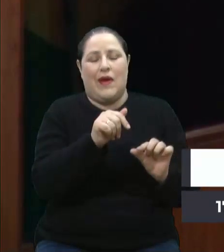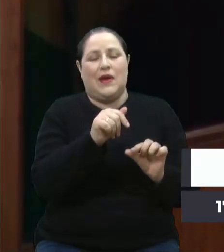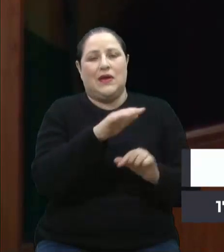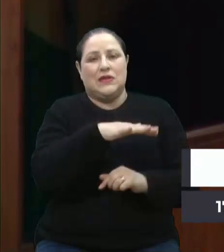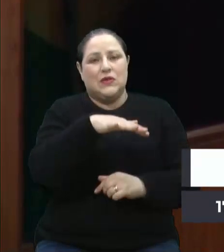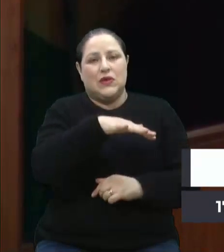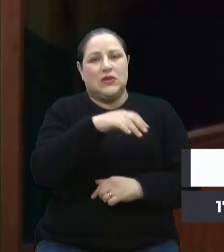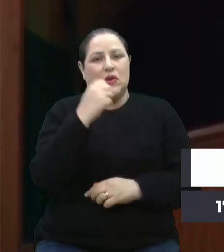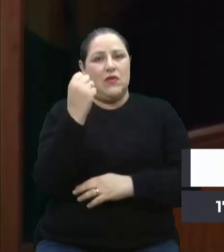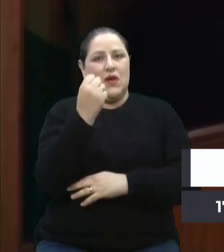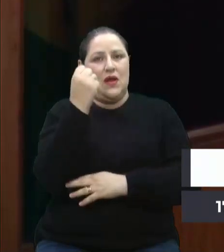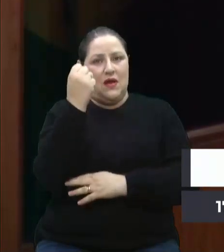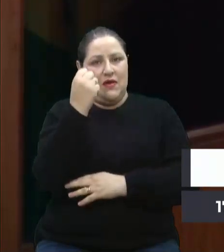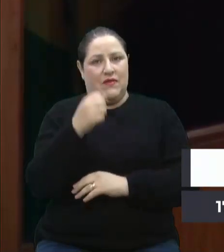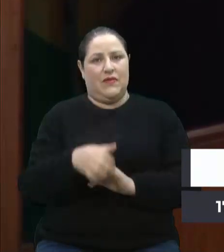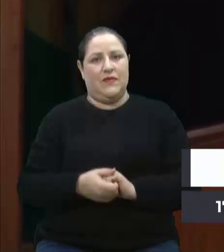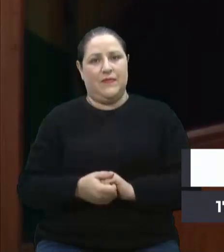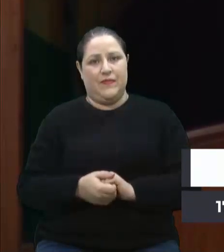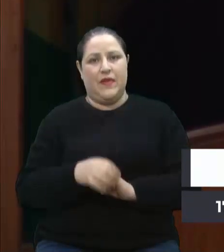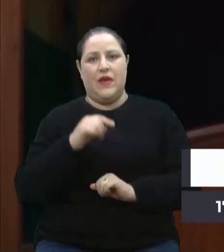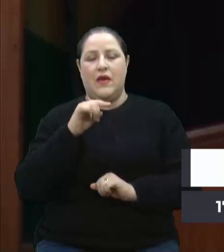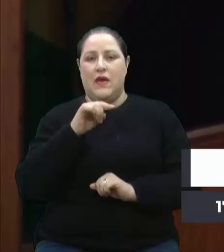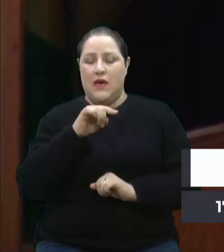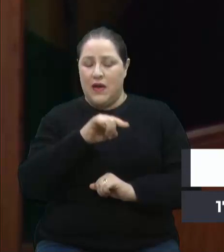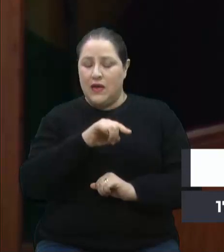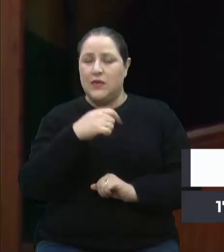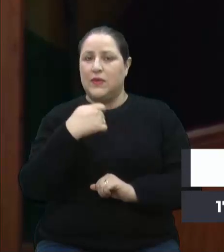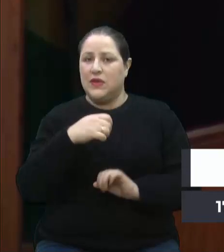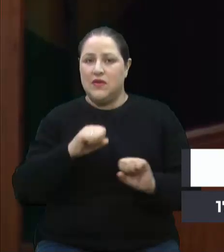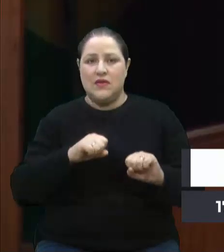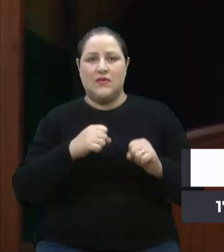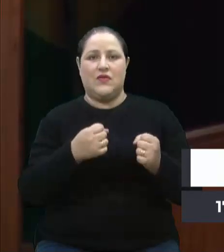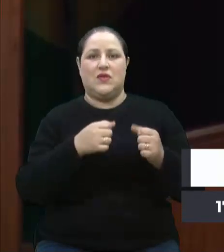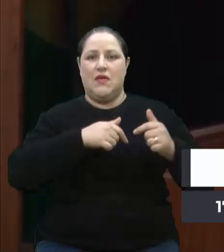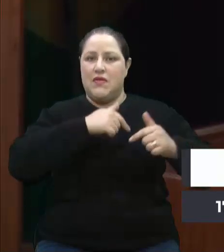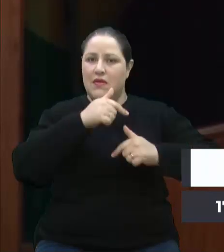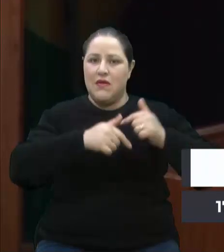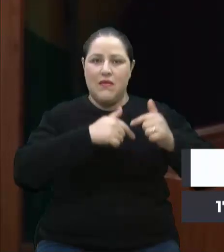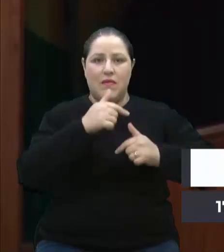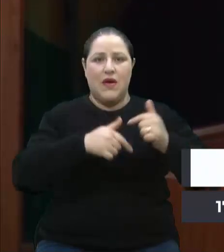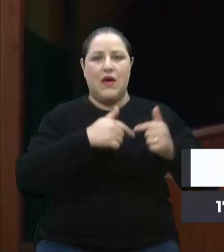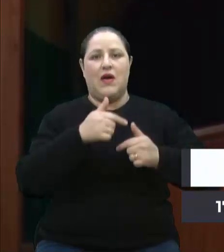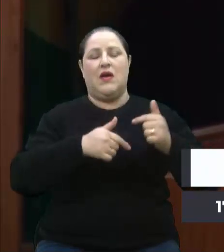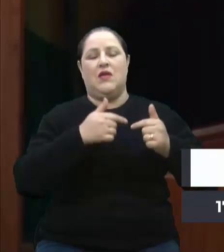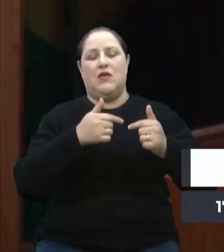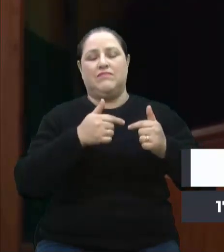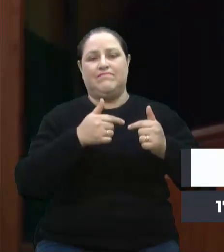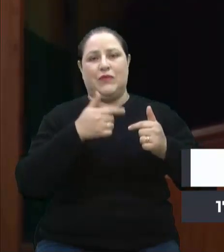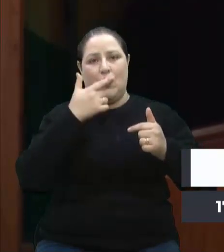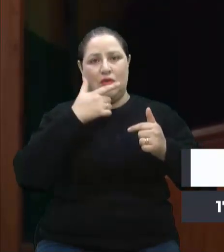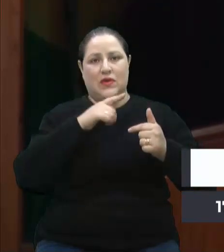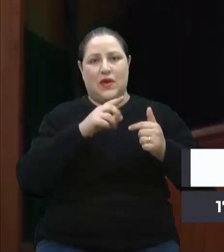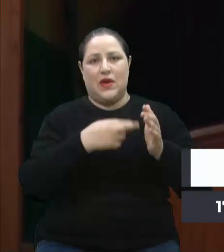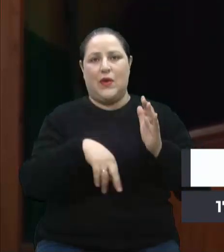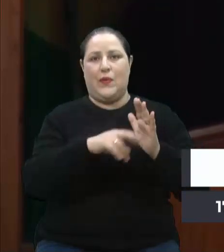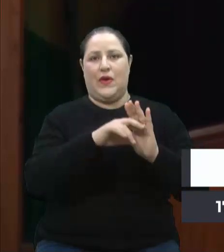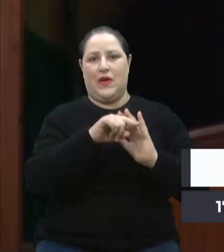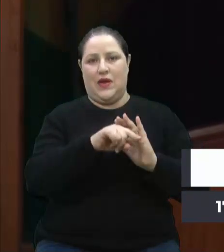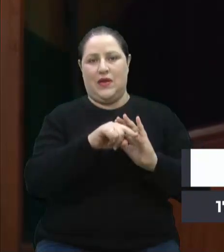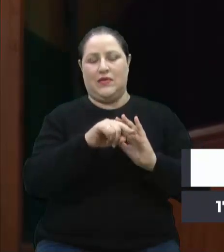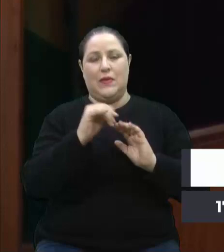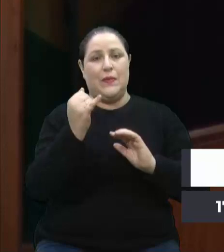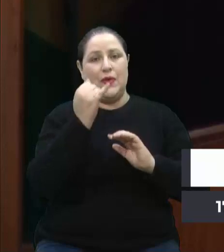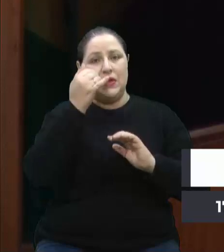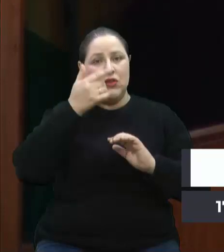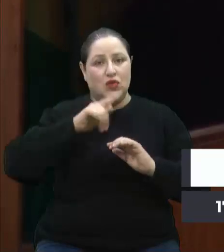por isso o trabalho a luta para que isso se reverta né Essa questão da comunicação Mais uma vez agradeço é muito